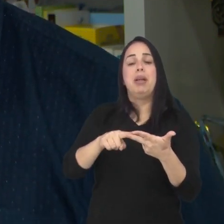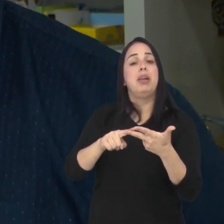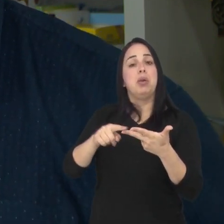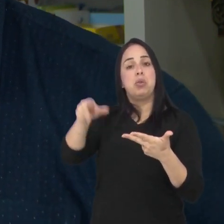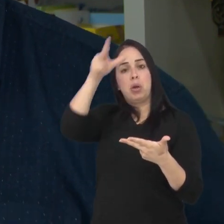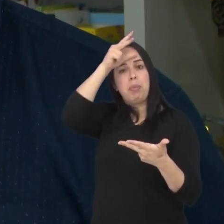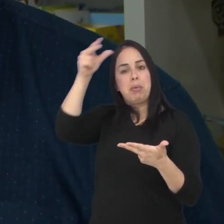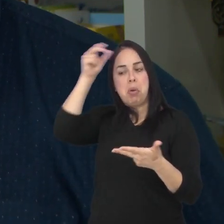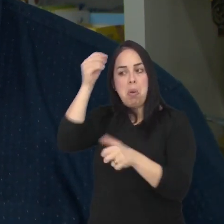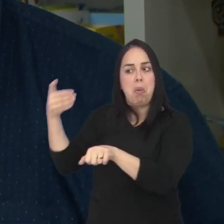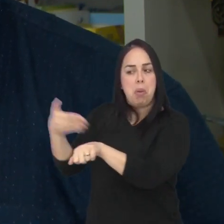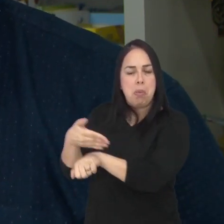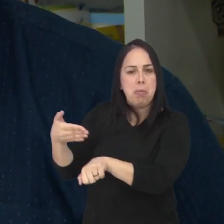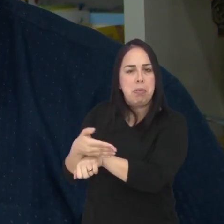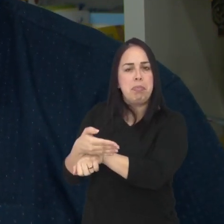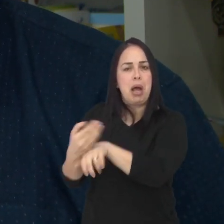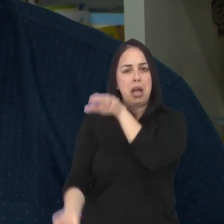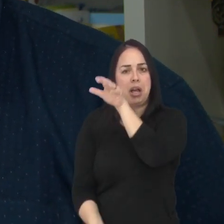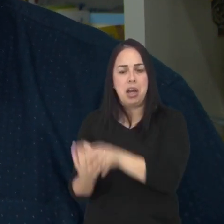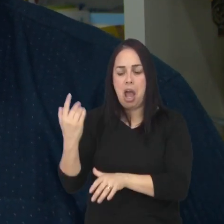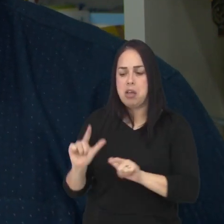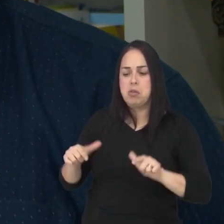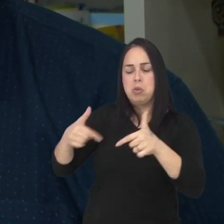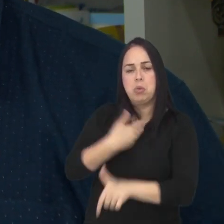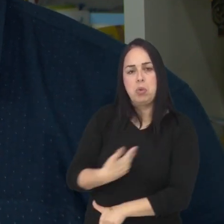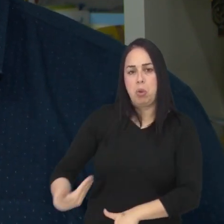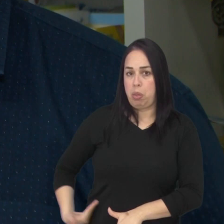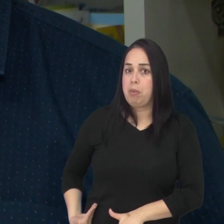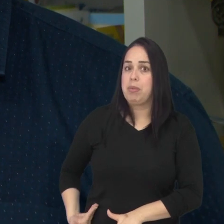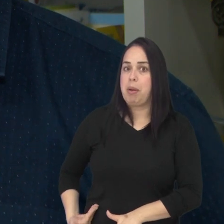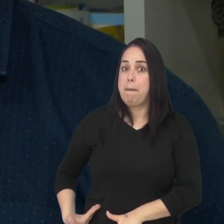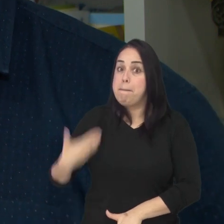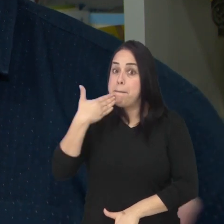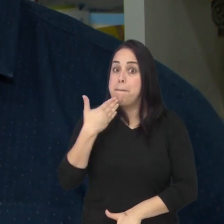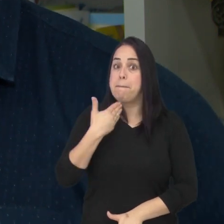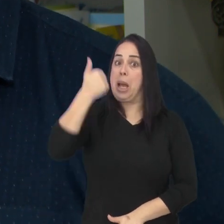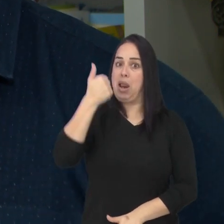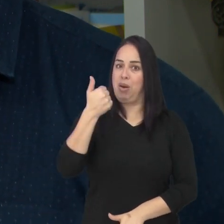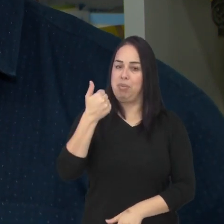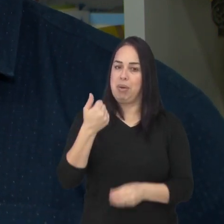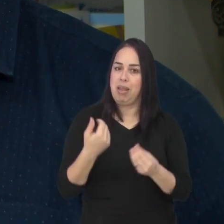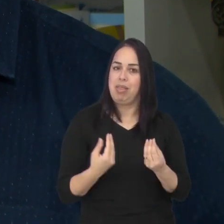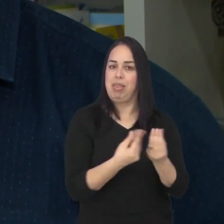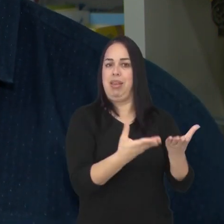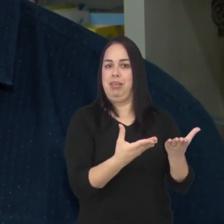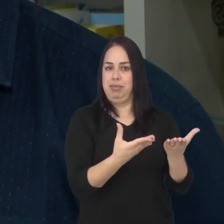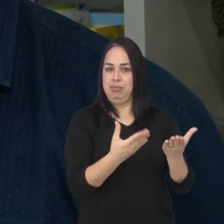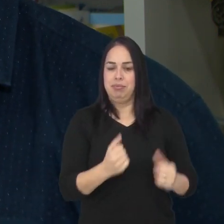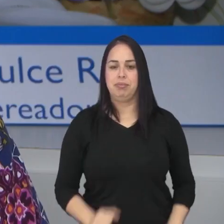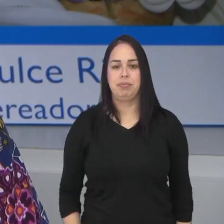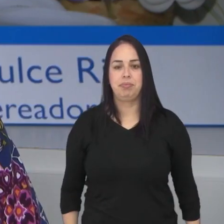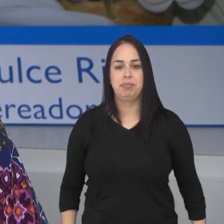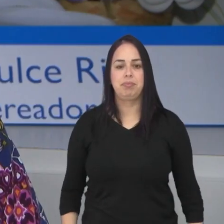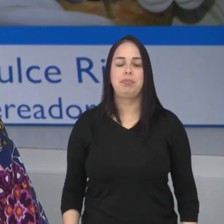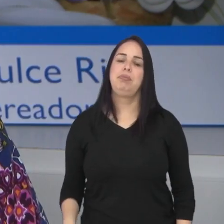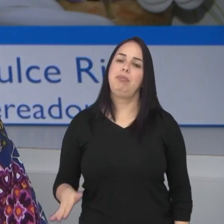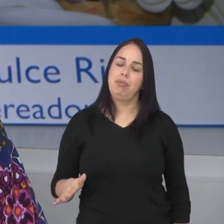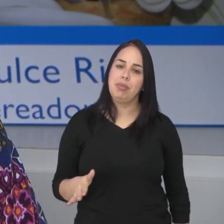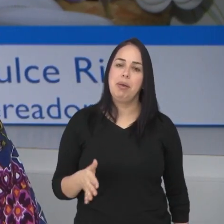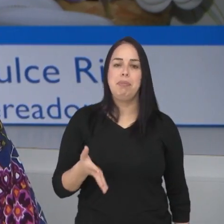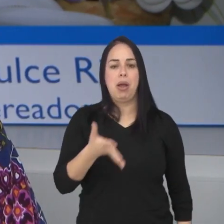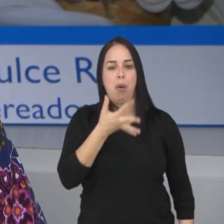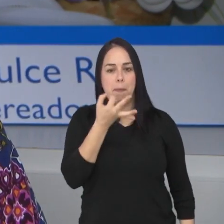estadual, frequenta com a gente para a gente elaborar cada vez mais políticas públicas melhores para a pessoa com autismo, né? Eu acho que está